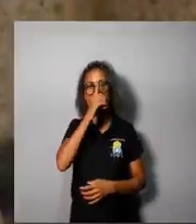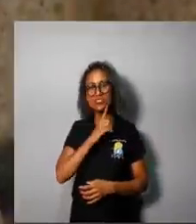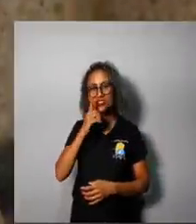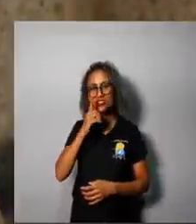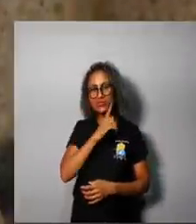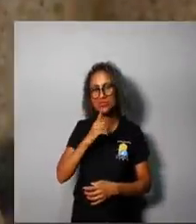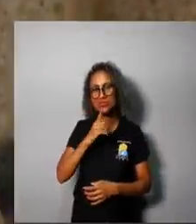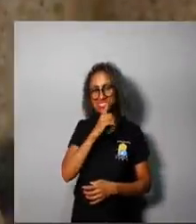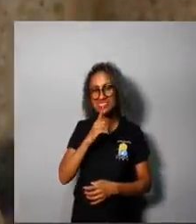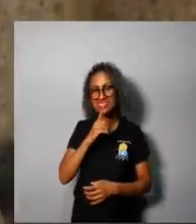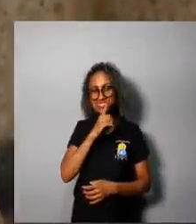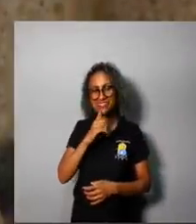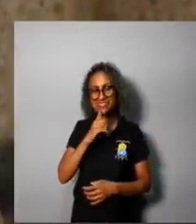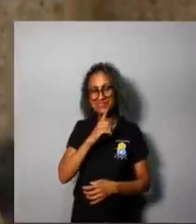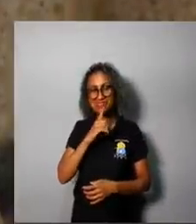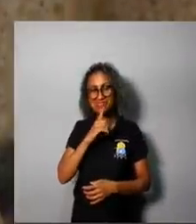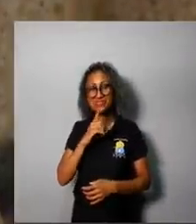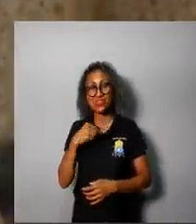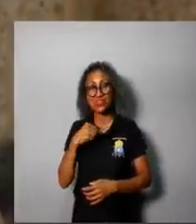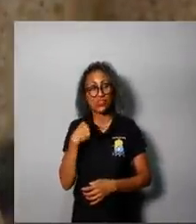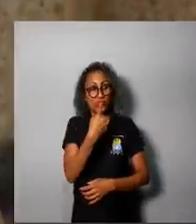que o Espírito Santo inspirou,